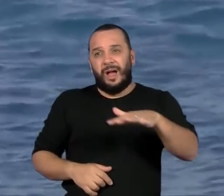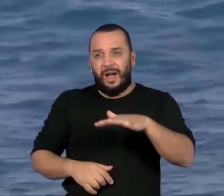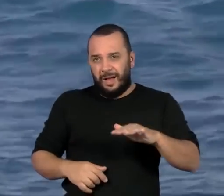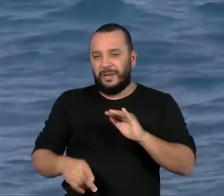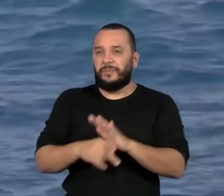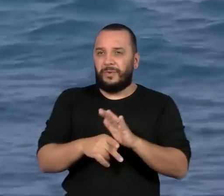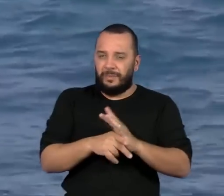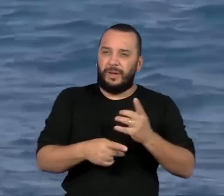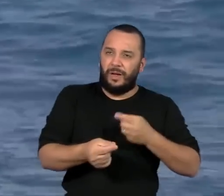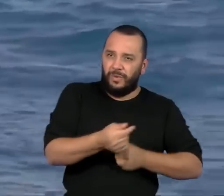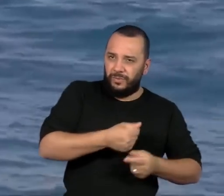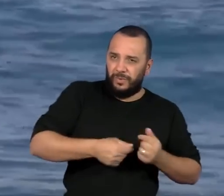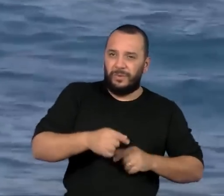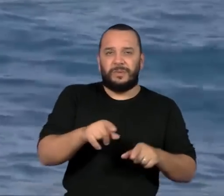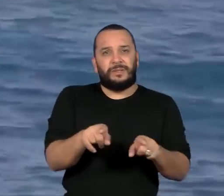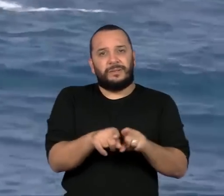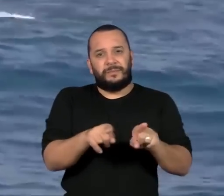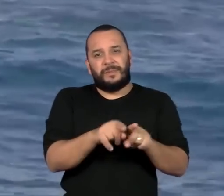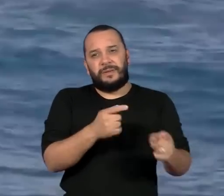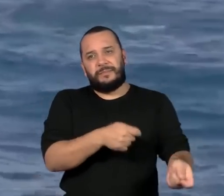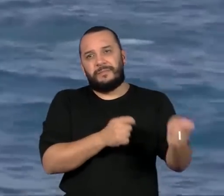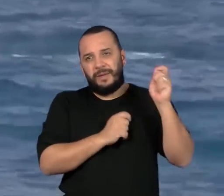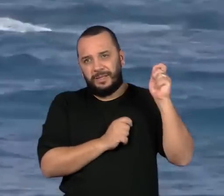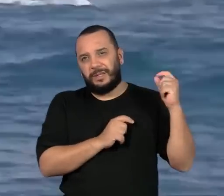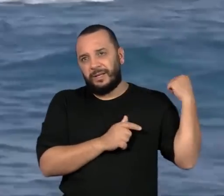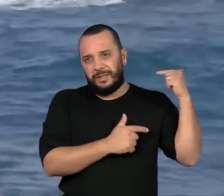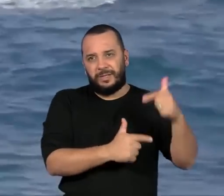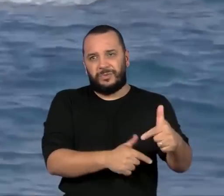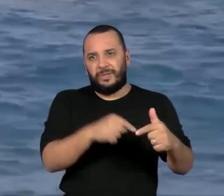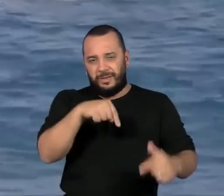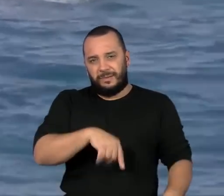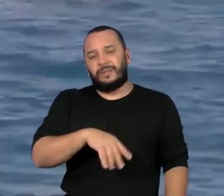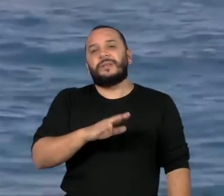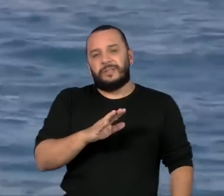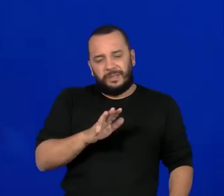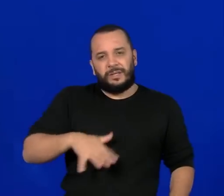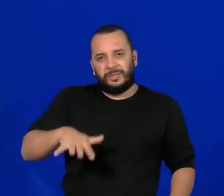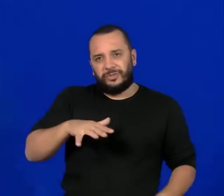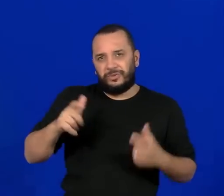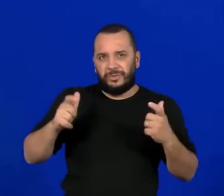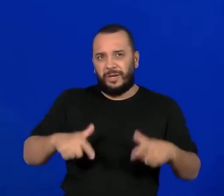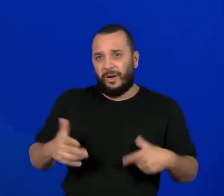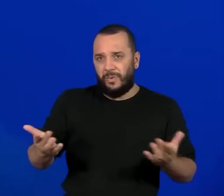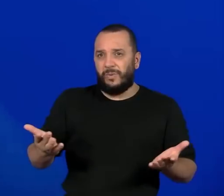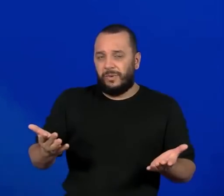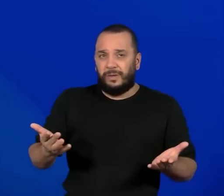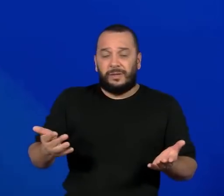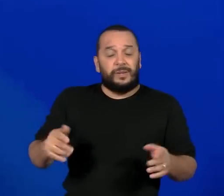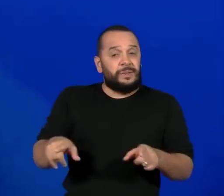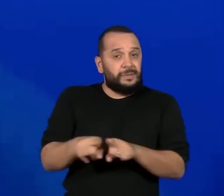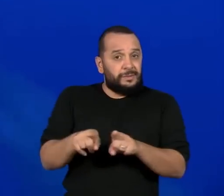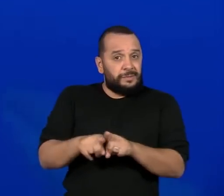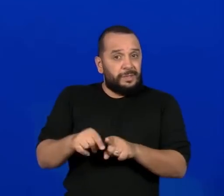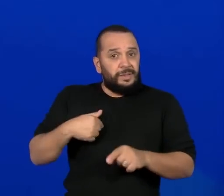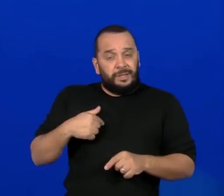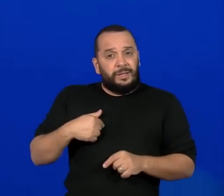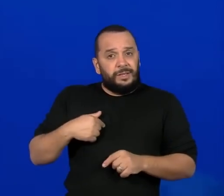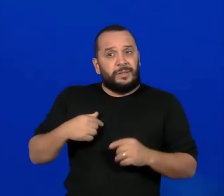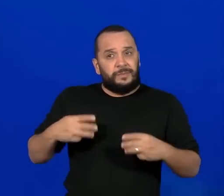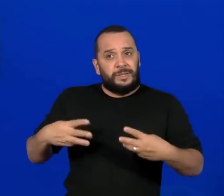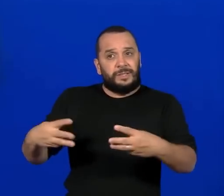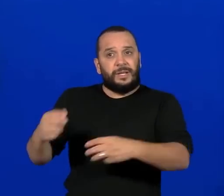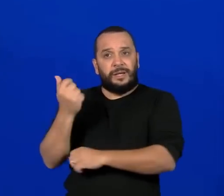econômicas, principalmente para a pesca artesanal tradicional aqui, que é muito importante na região. Vamos buscar apoio do Ministério do Meio